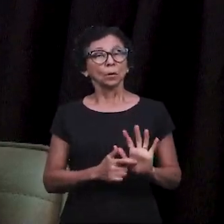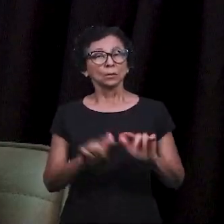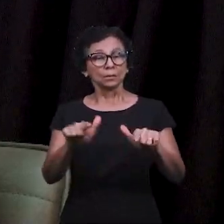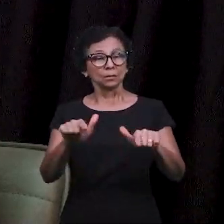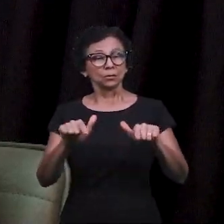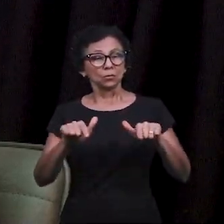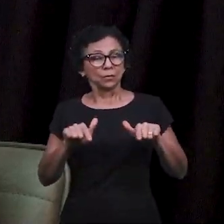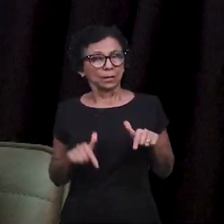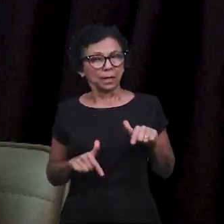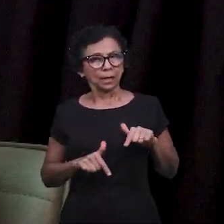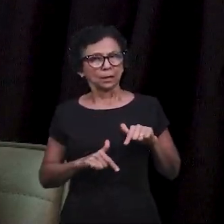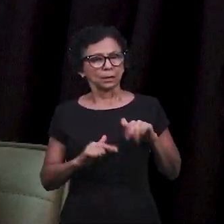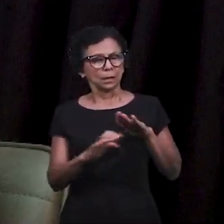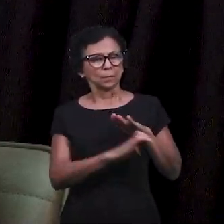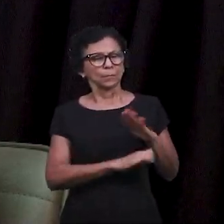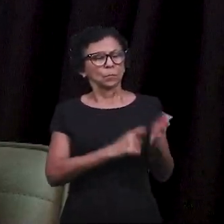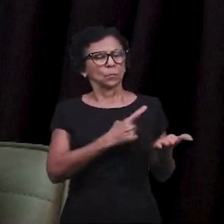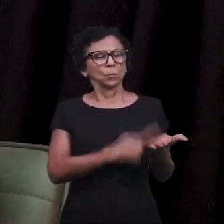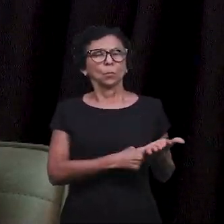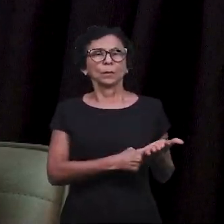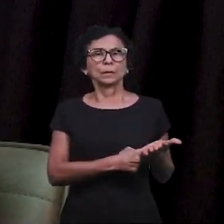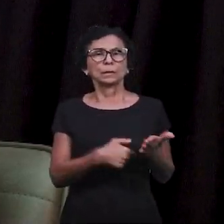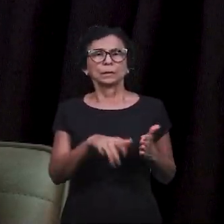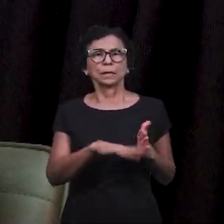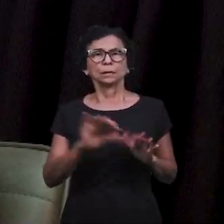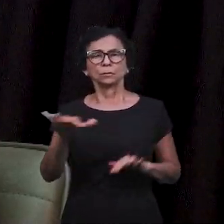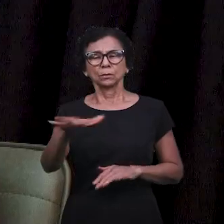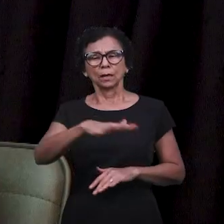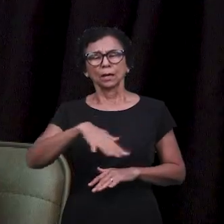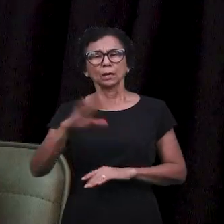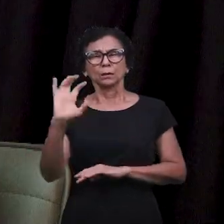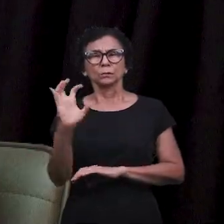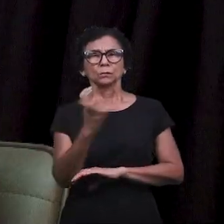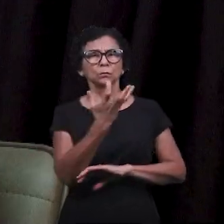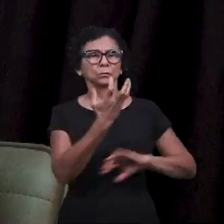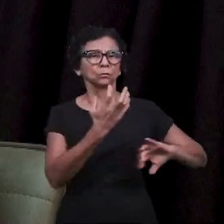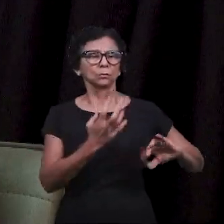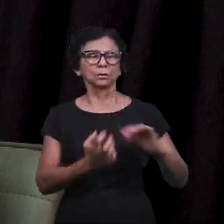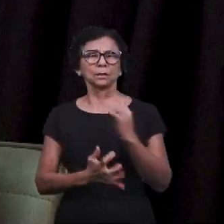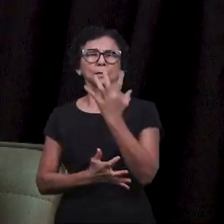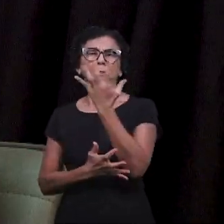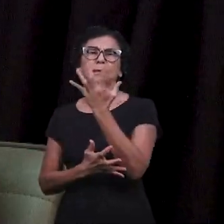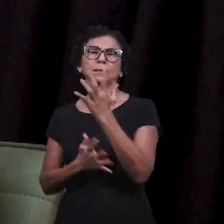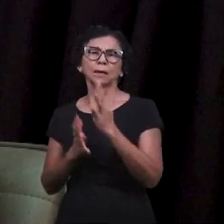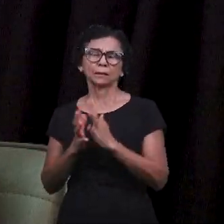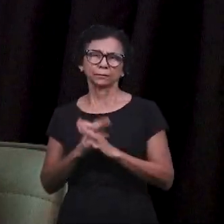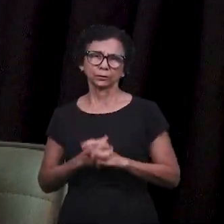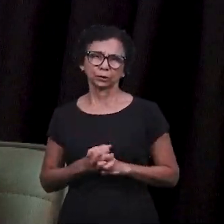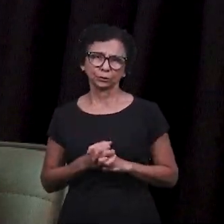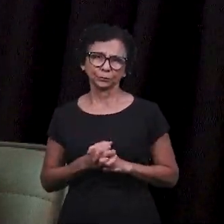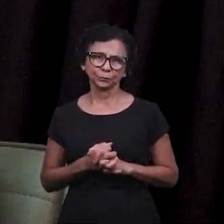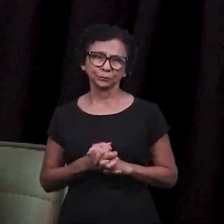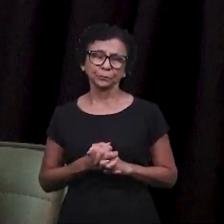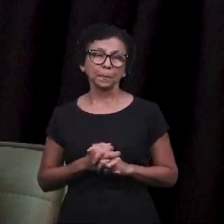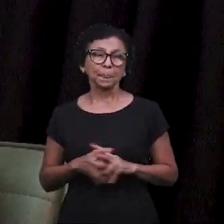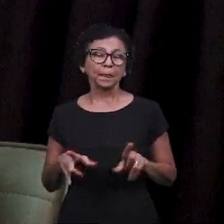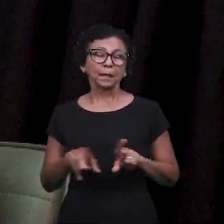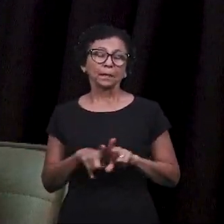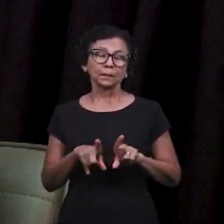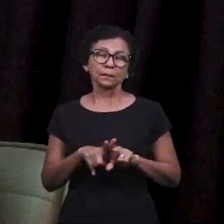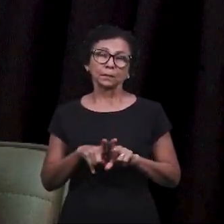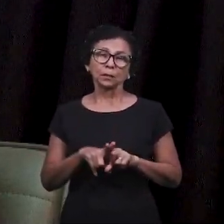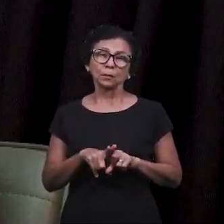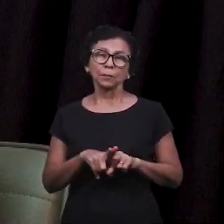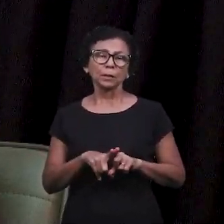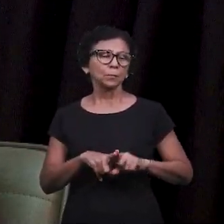mais sustentáveis, mais éticas, e isso é fundamental, tanto para as grandes empresas quanto para as pequenas e médias.